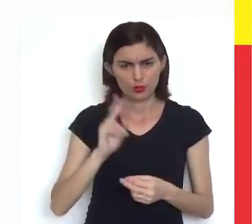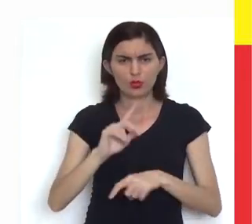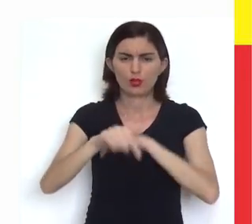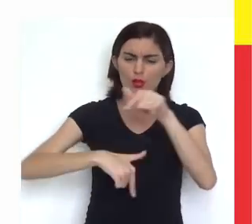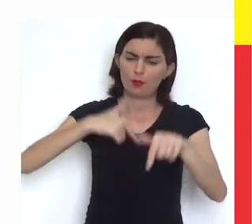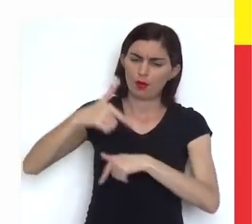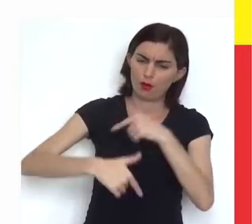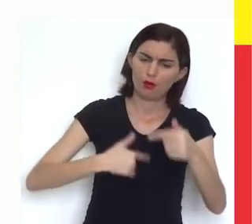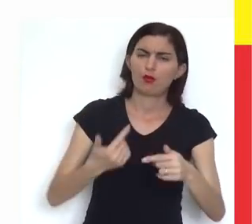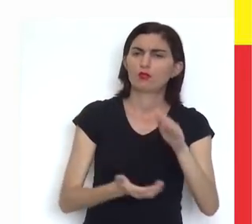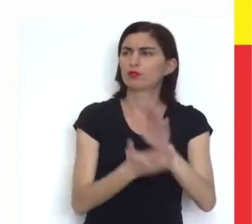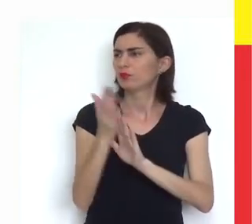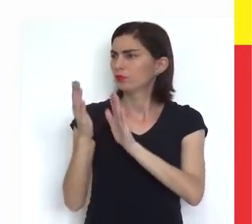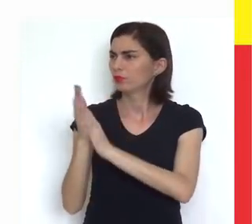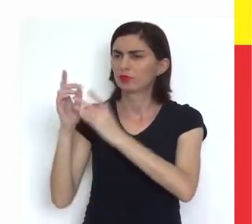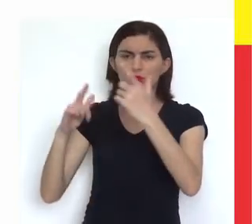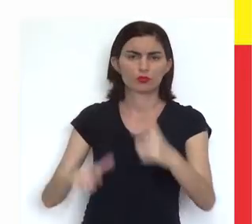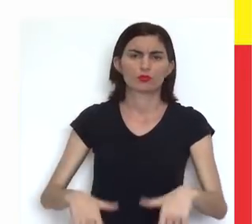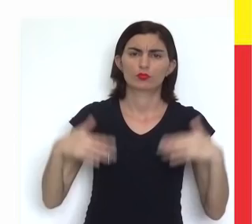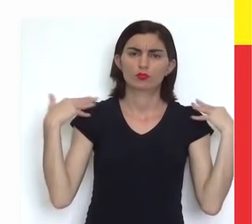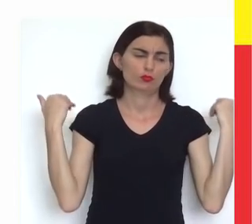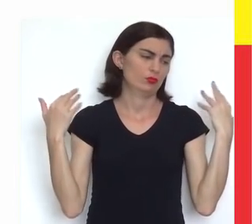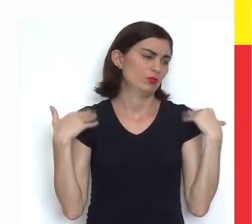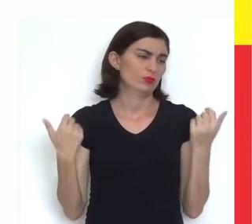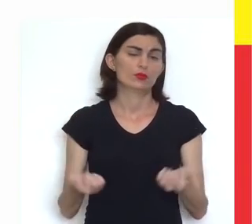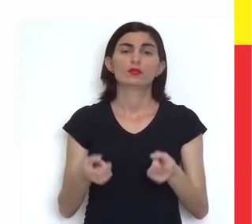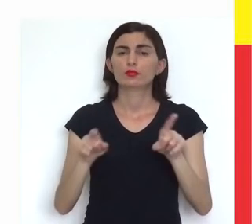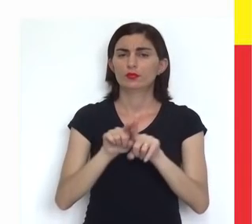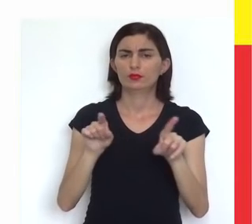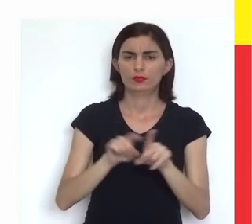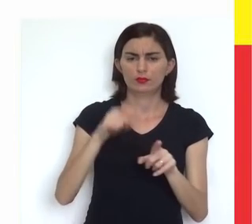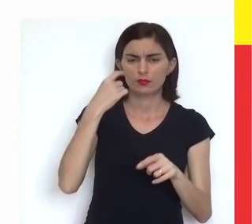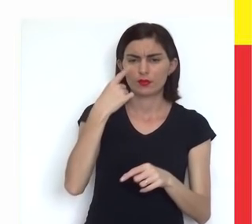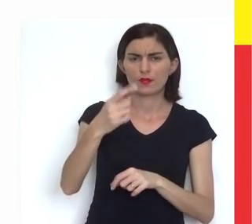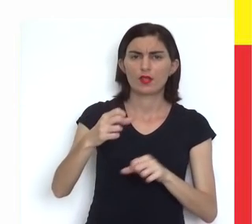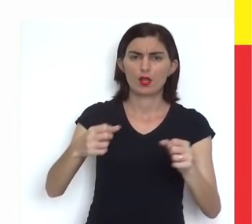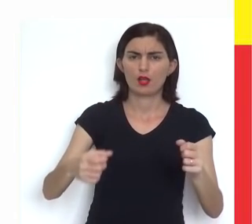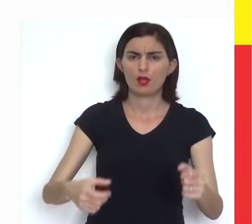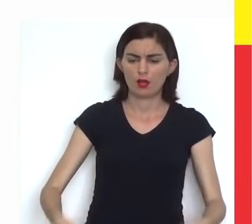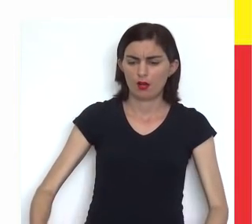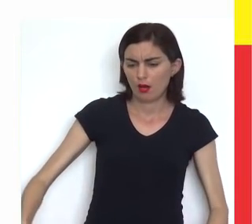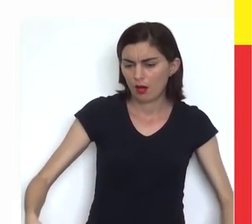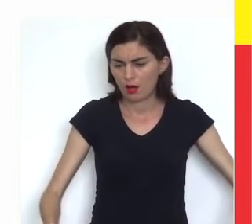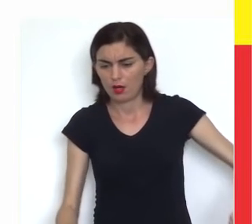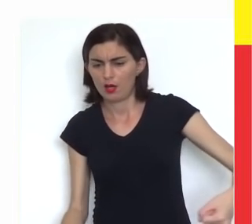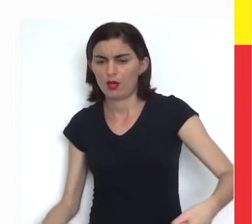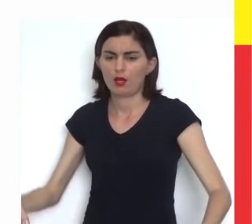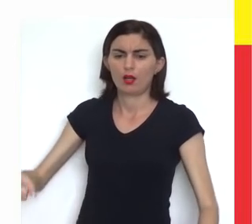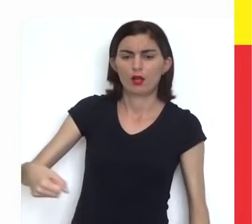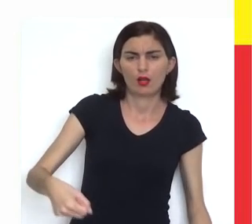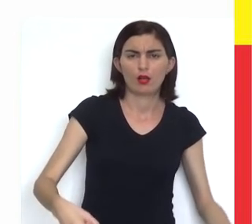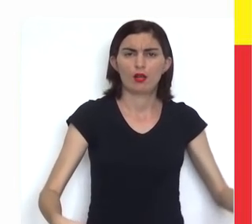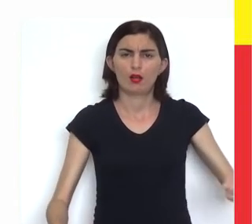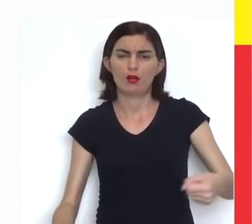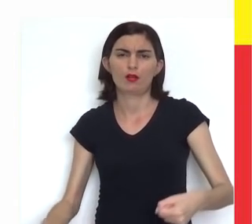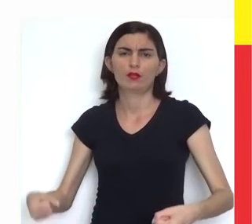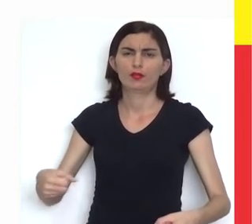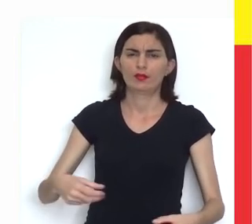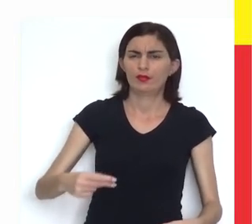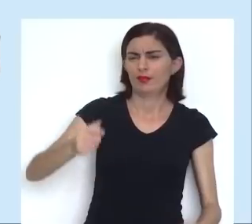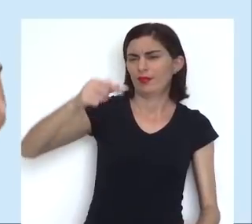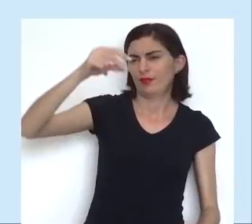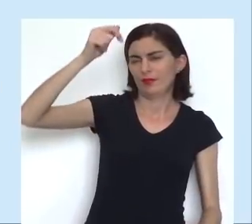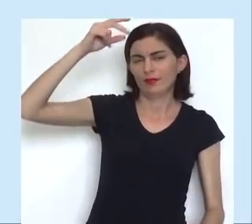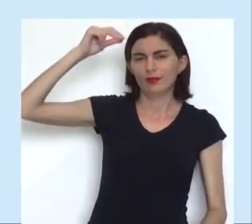Para ir para o trabalho, para se locomover, para um lazer. Tá? E a gente vai ver também a dinâmica das carroças, né? Que já remete a uma ideia